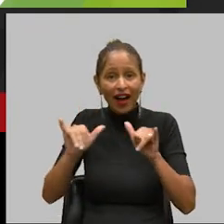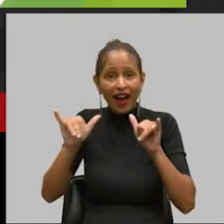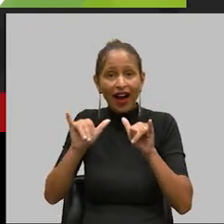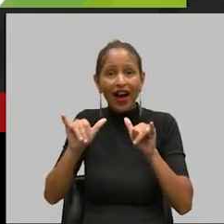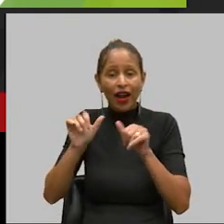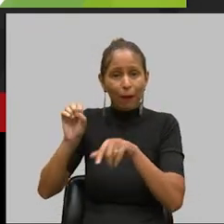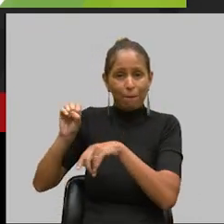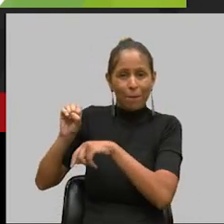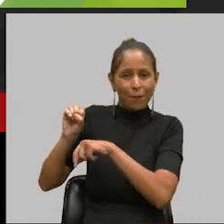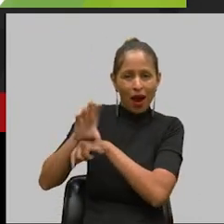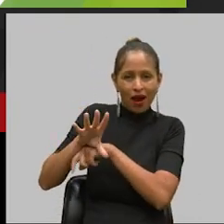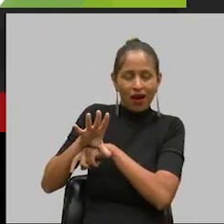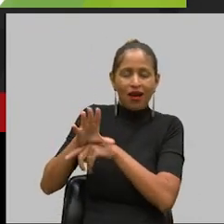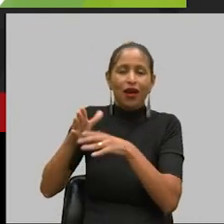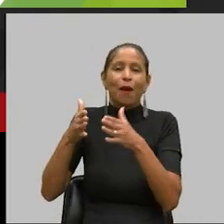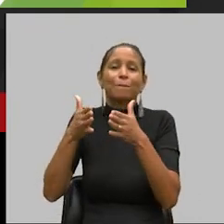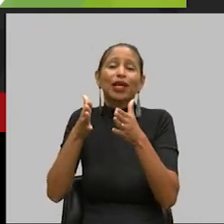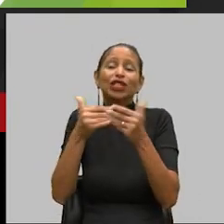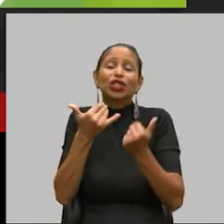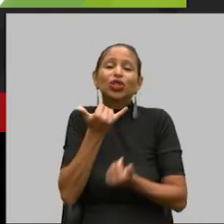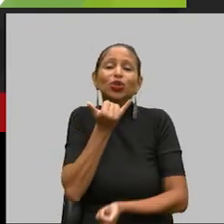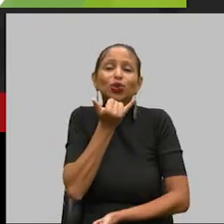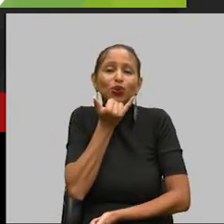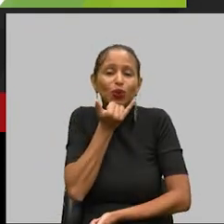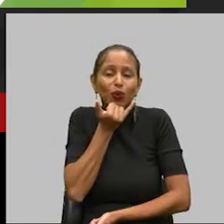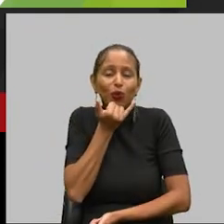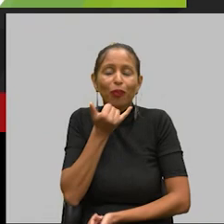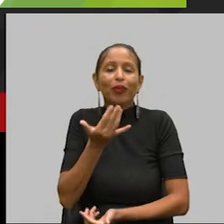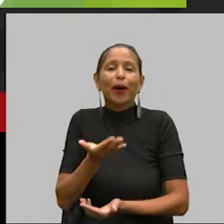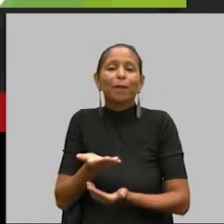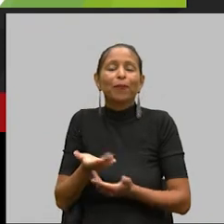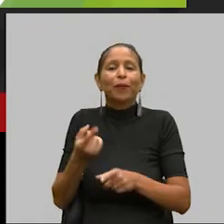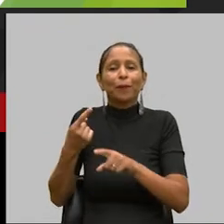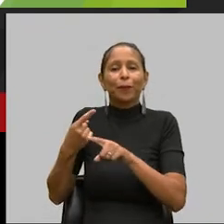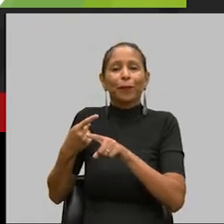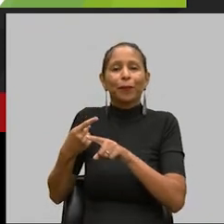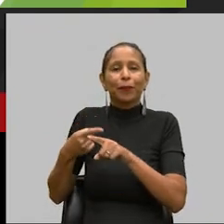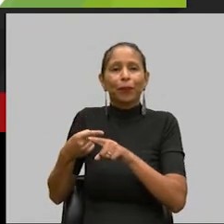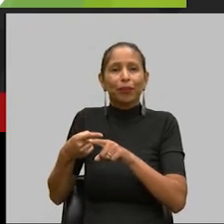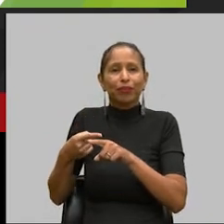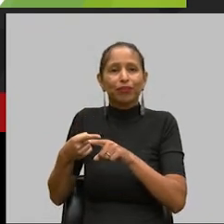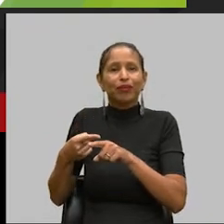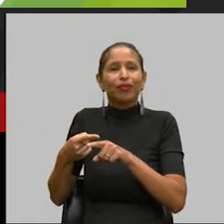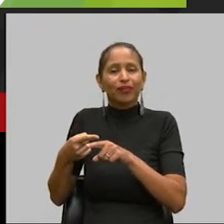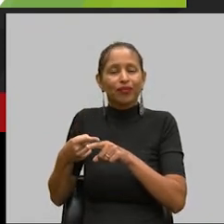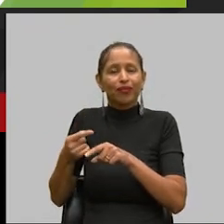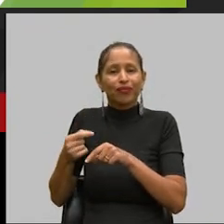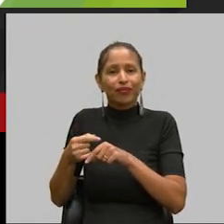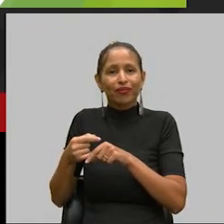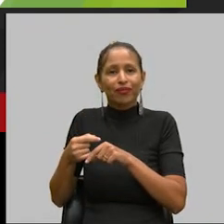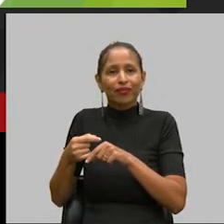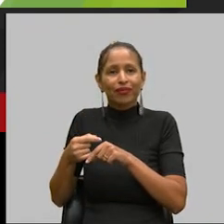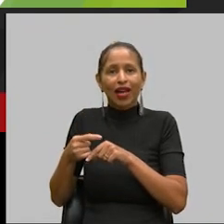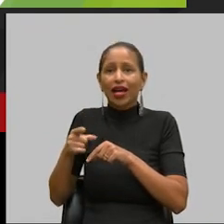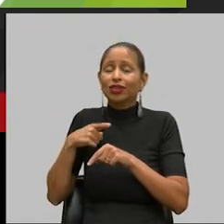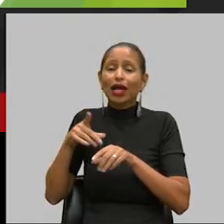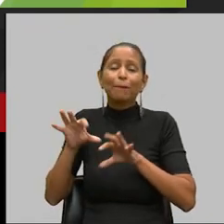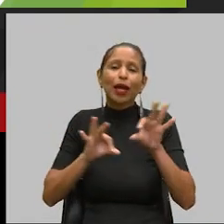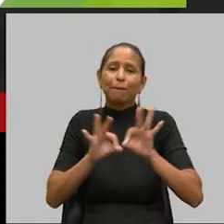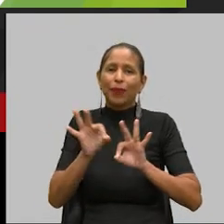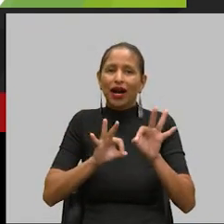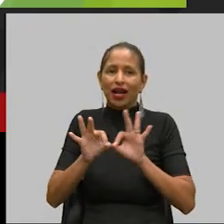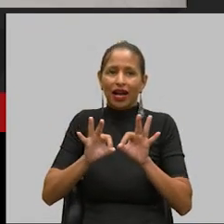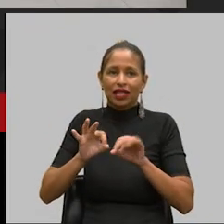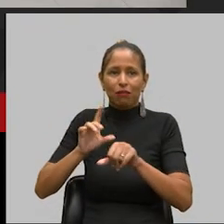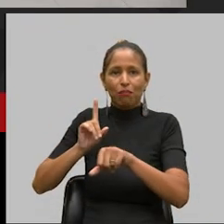slide e pedir desculpa né Por tá né por por não tá tão preparada para